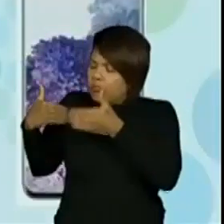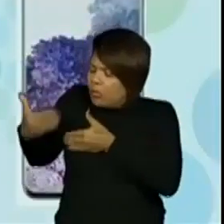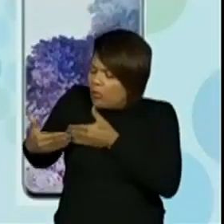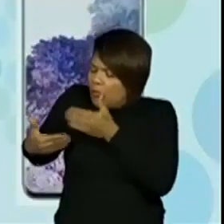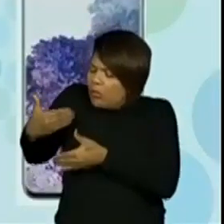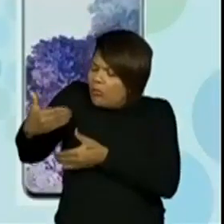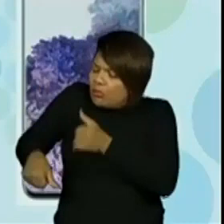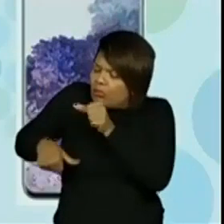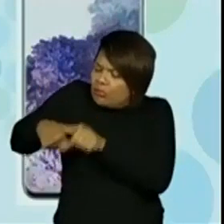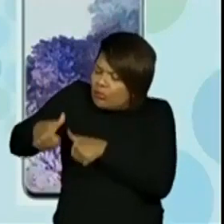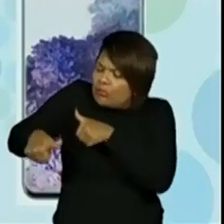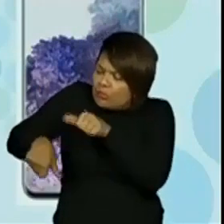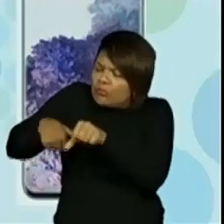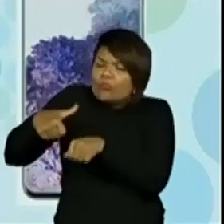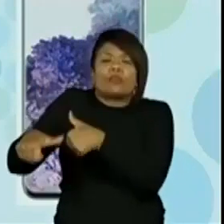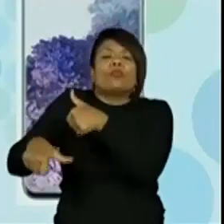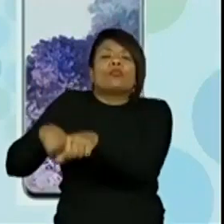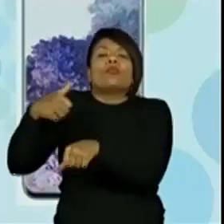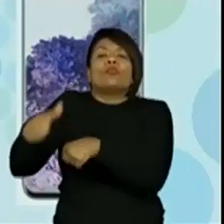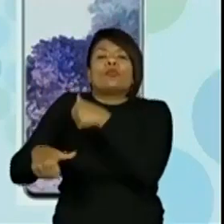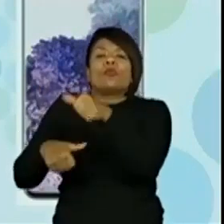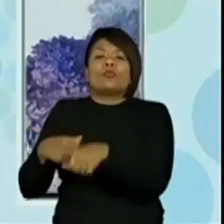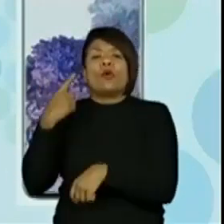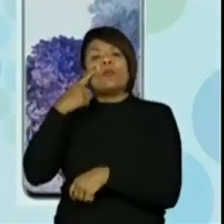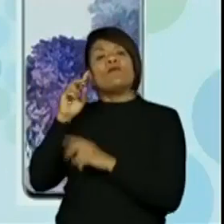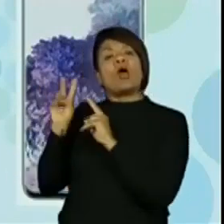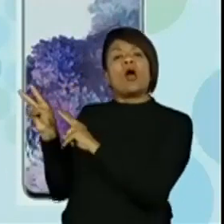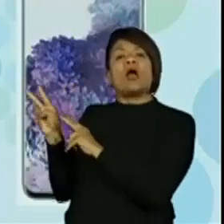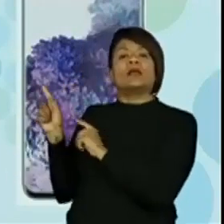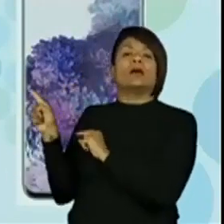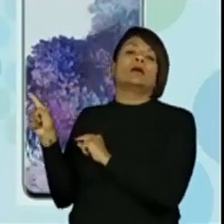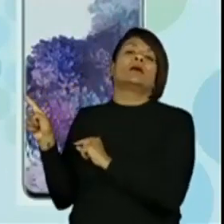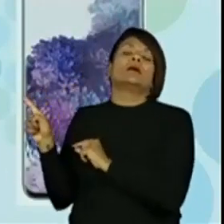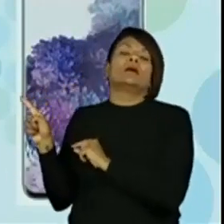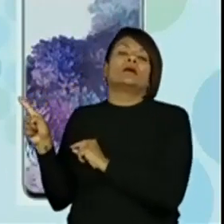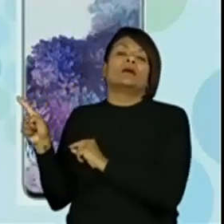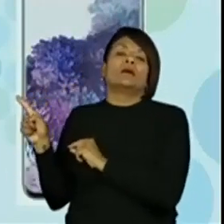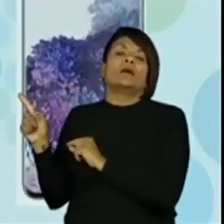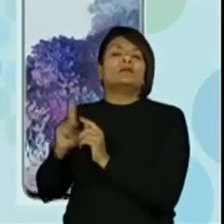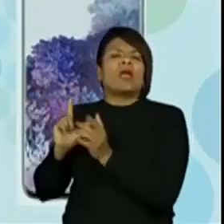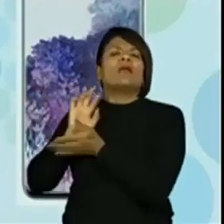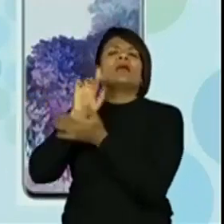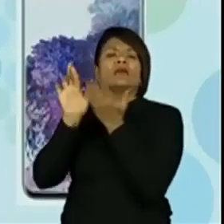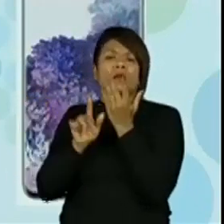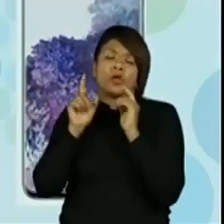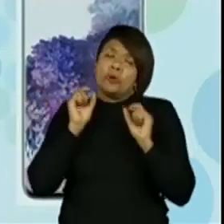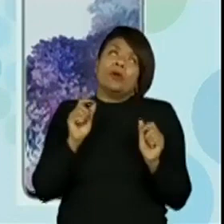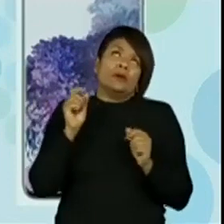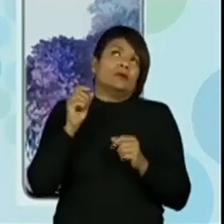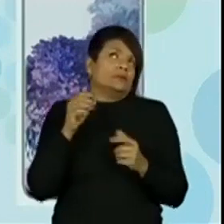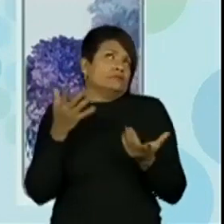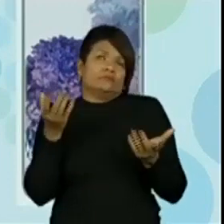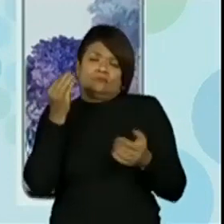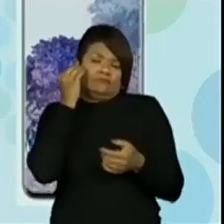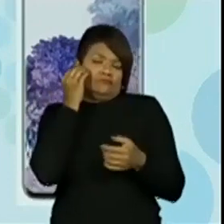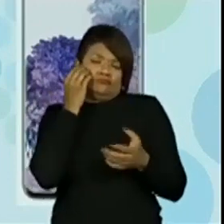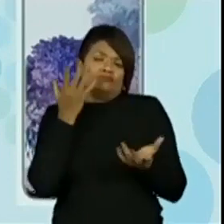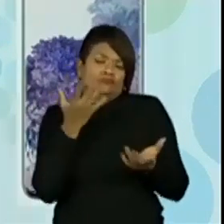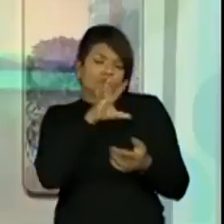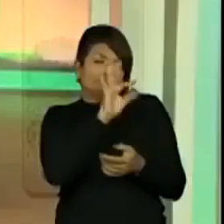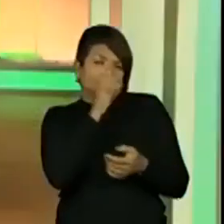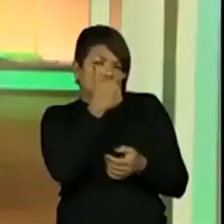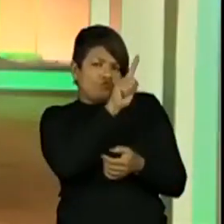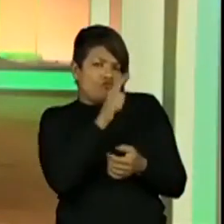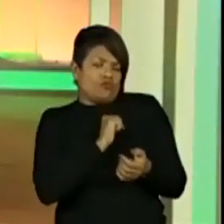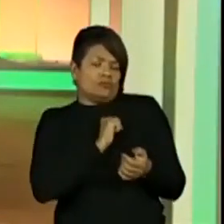mundo olhando para esse telefone? Apenas uma coisa. Podia ser transporte, podia ser